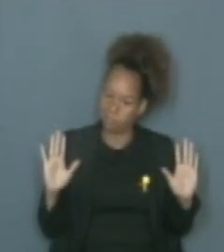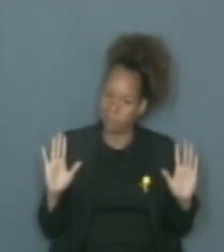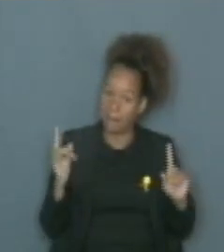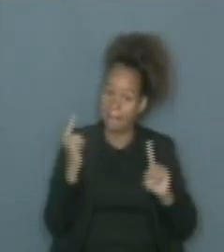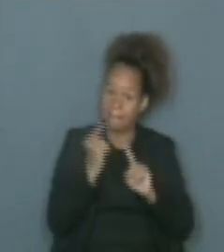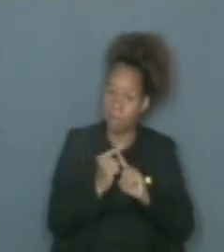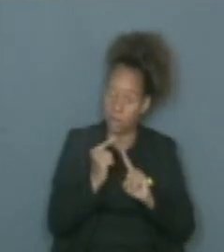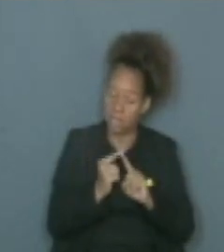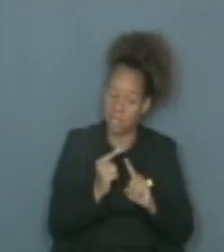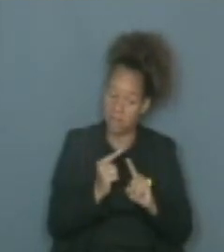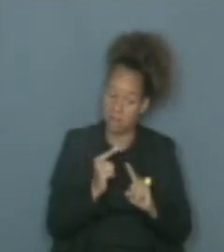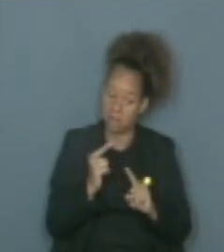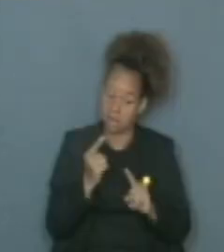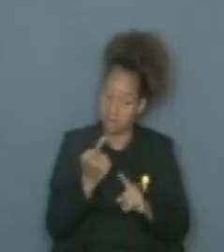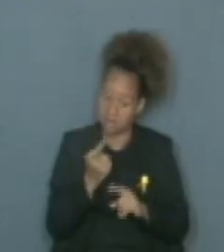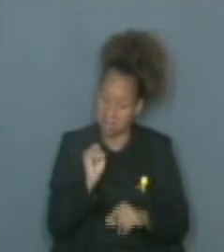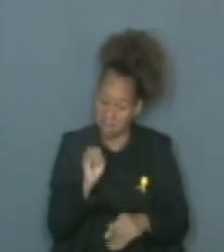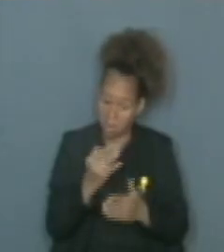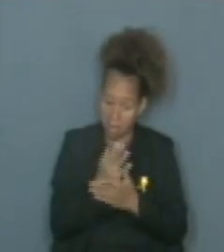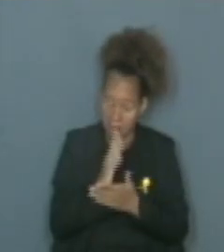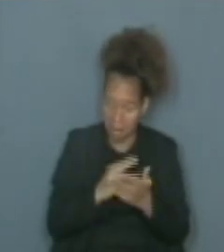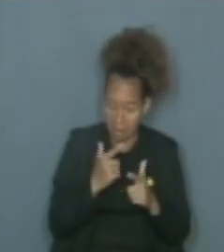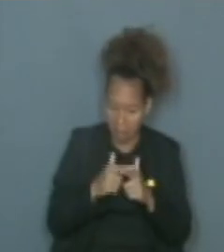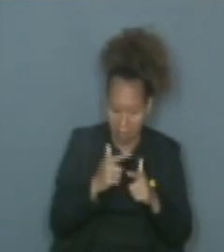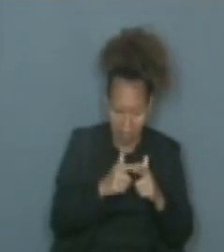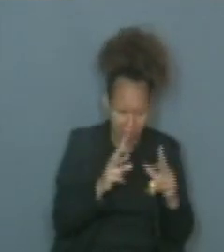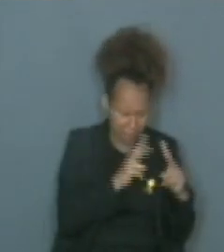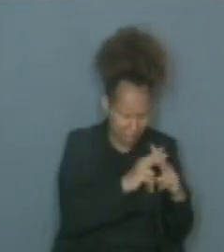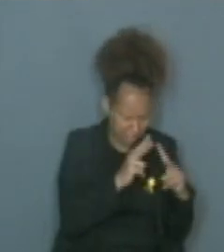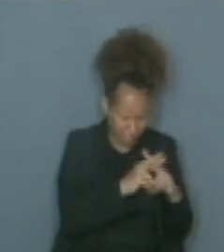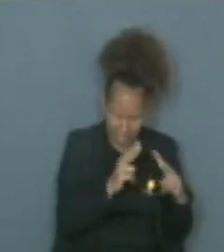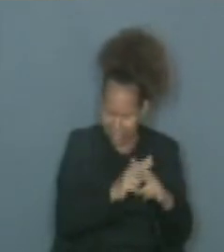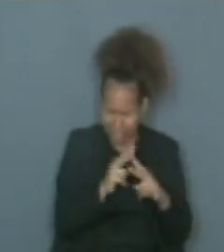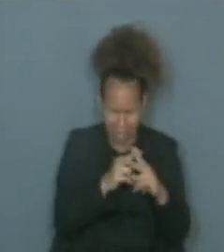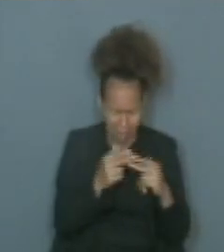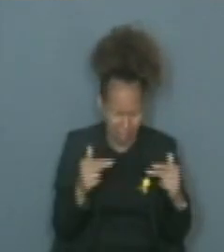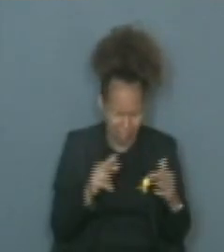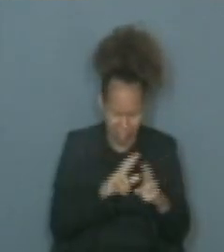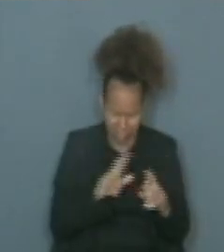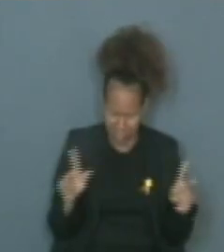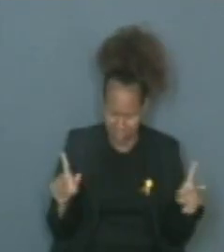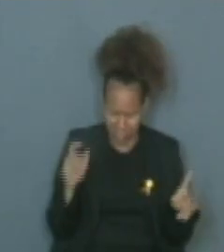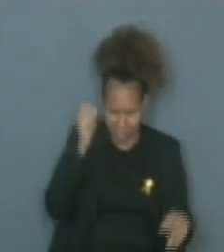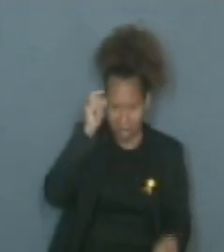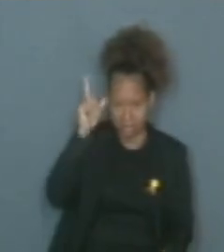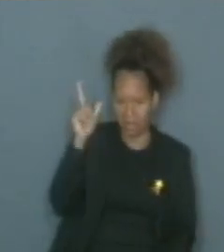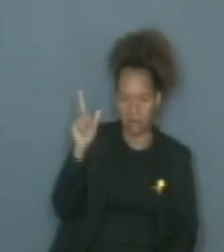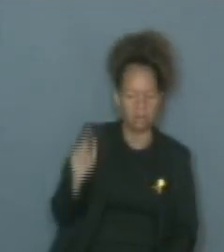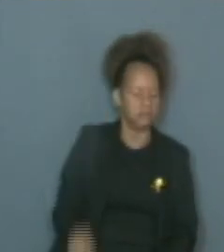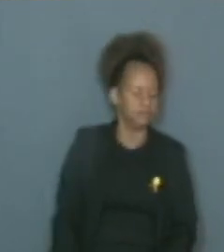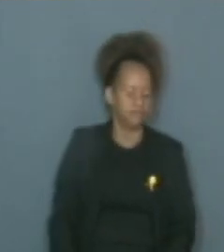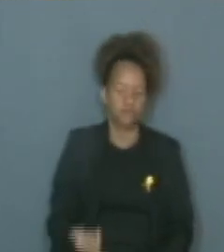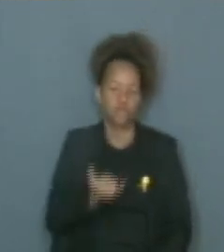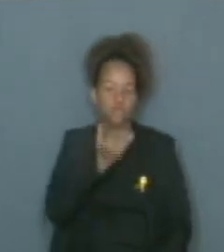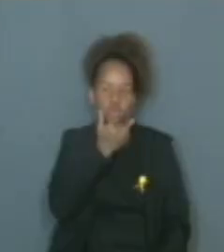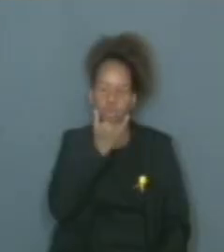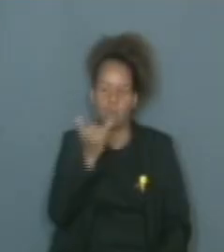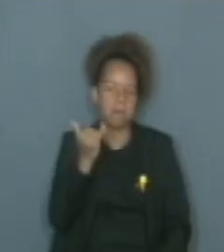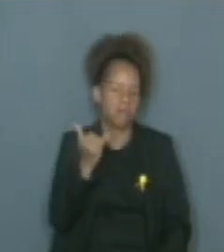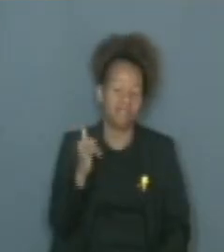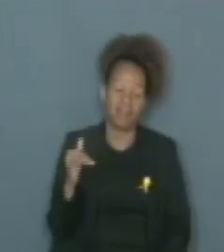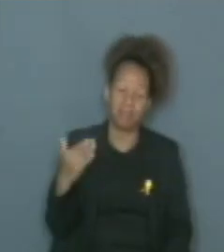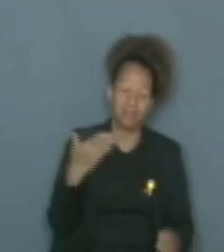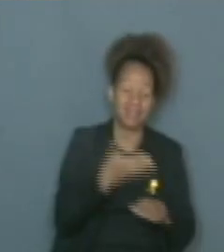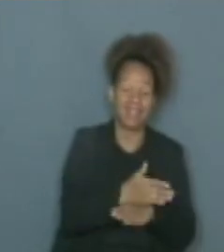Porque se em algum momento tiver qualquer contexto de briga, de conflito, de divergência de ideia, não tem jeito, você não vai